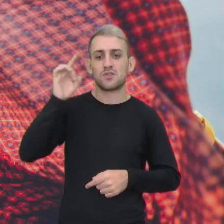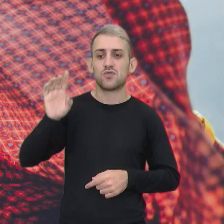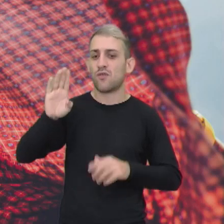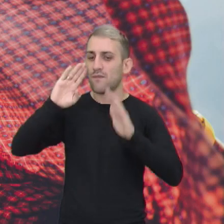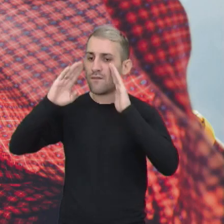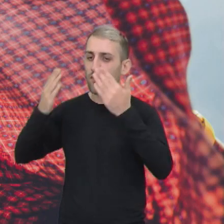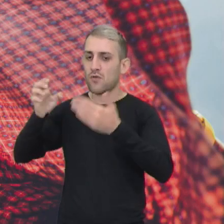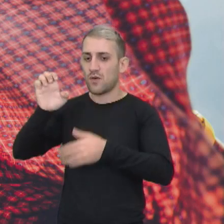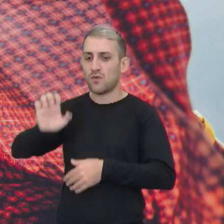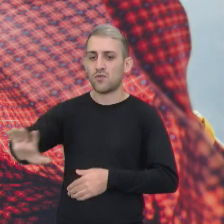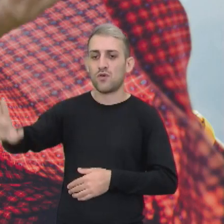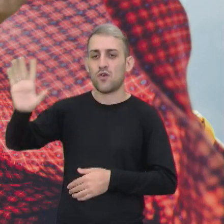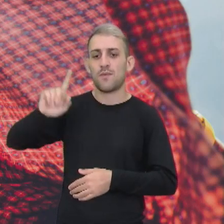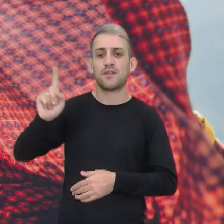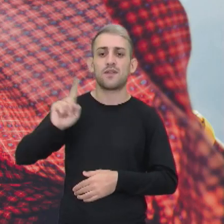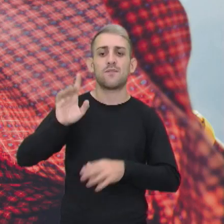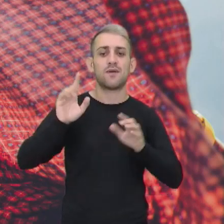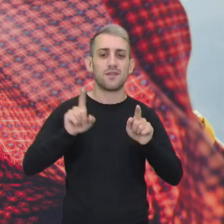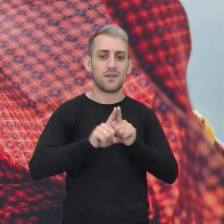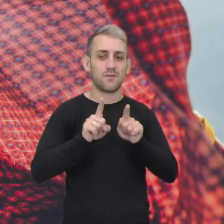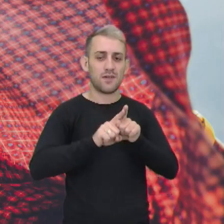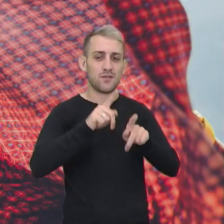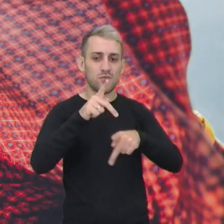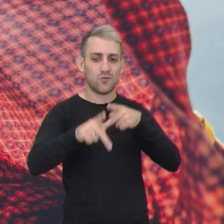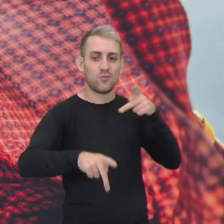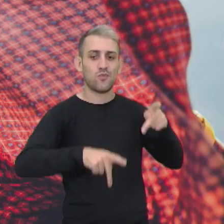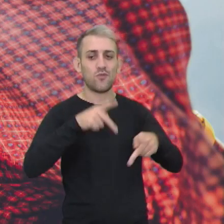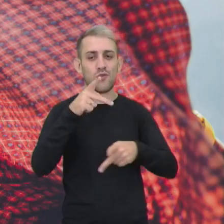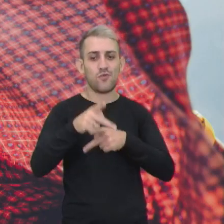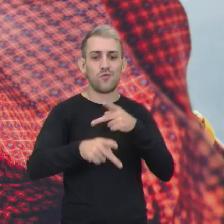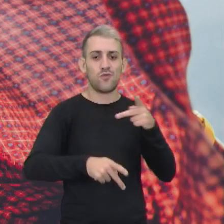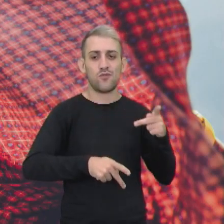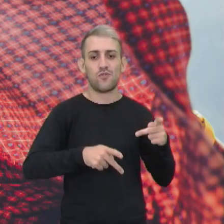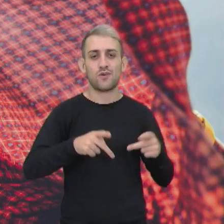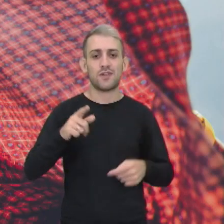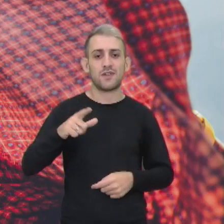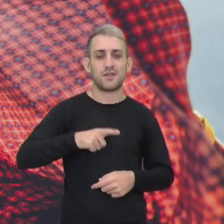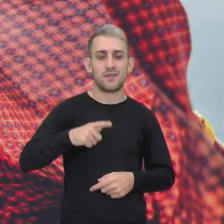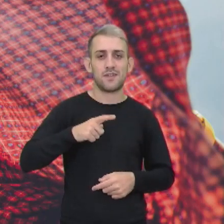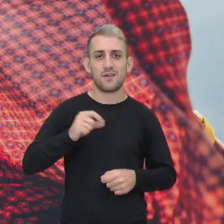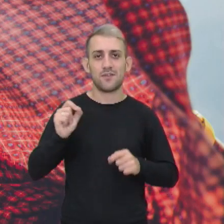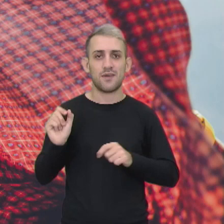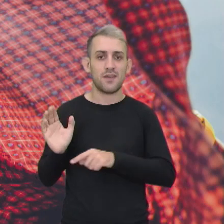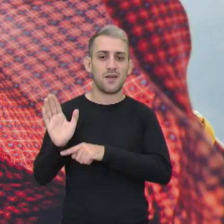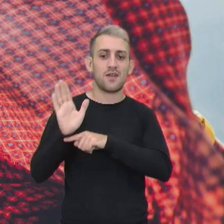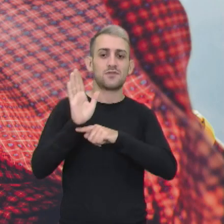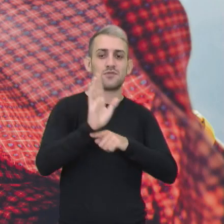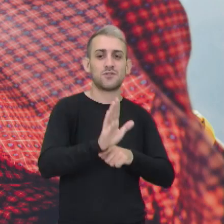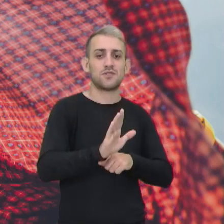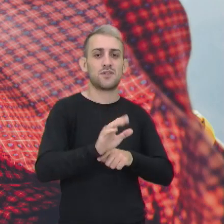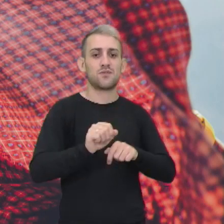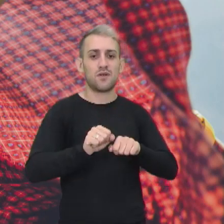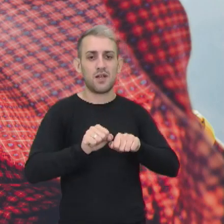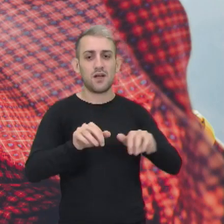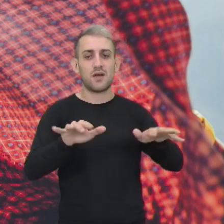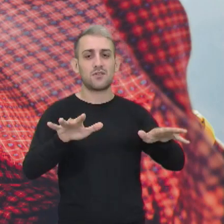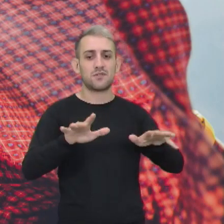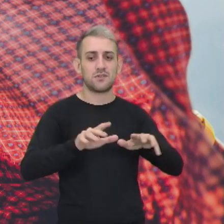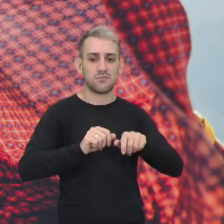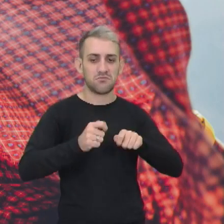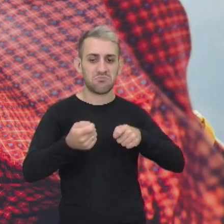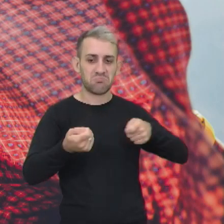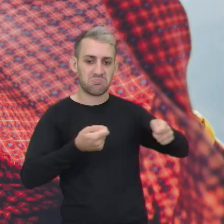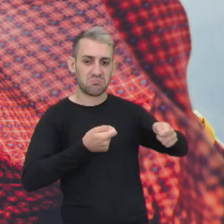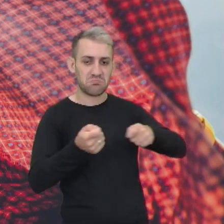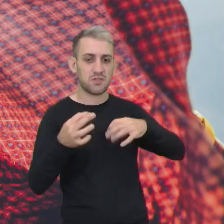do europeu, mas sim também dos povos que ele acabou aí ajudando a colonizar, acabou dominando durante